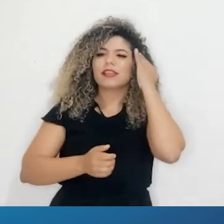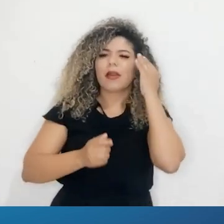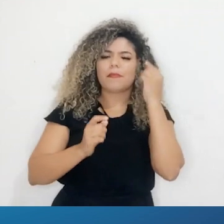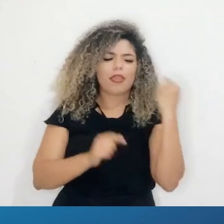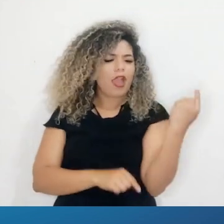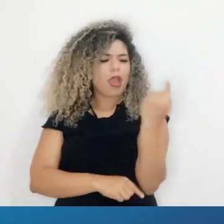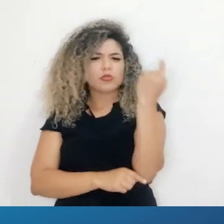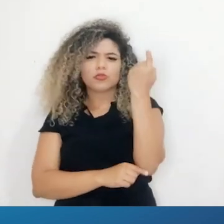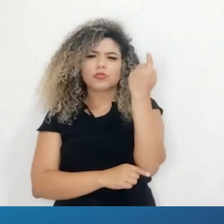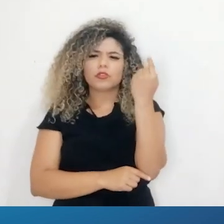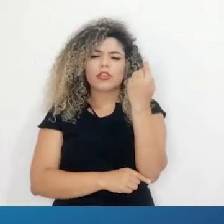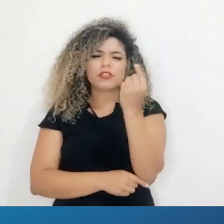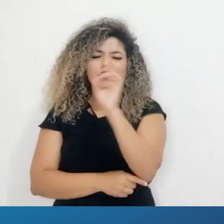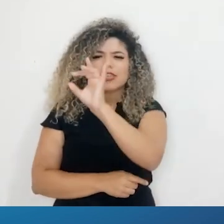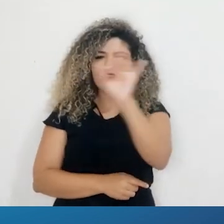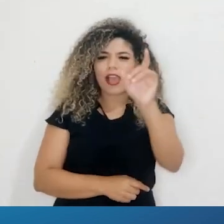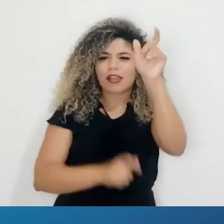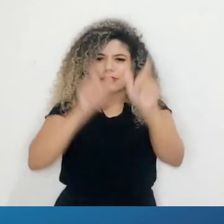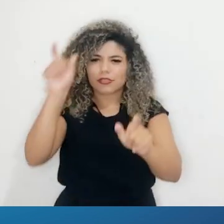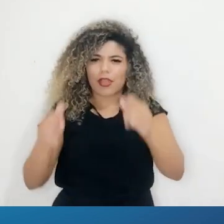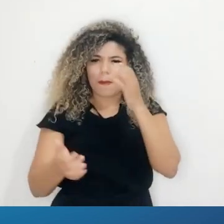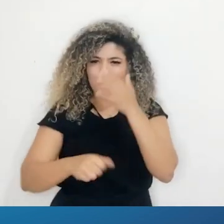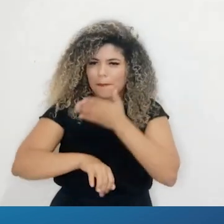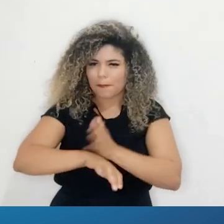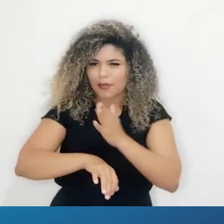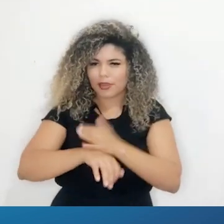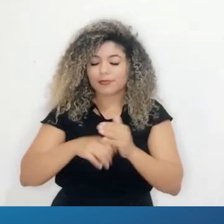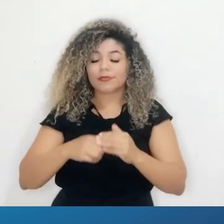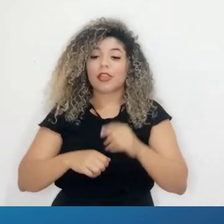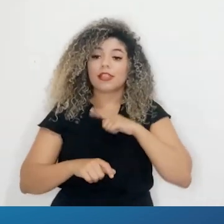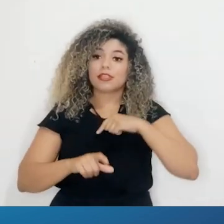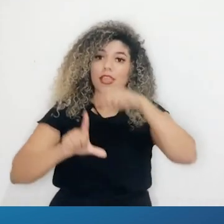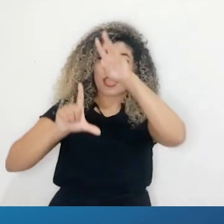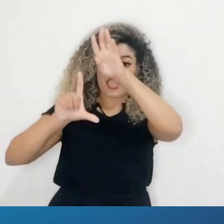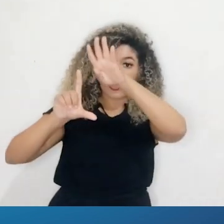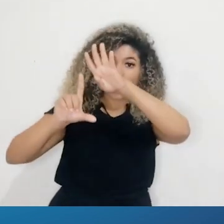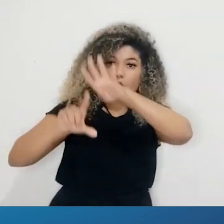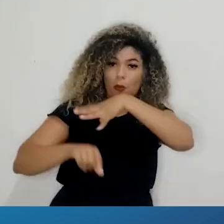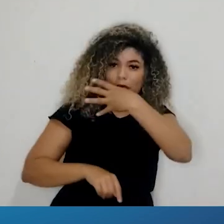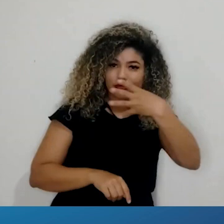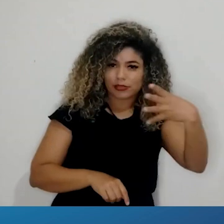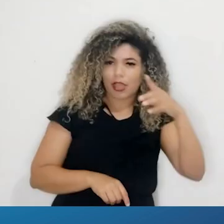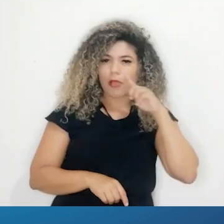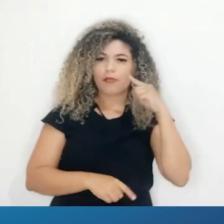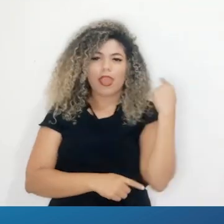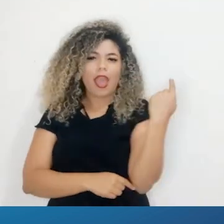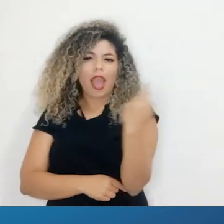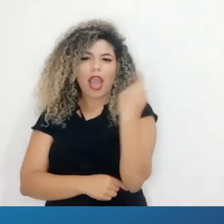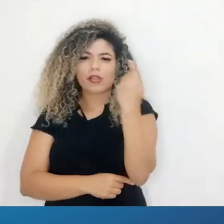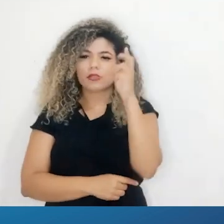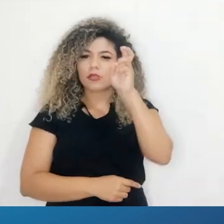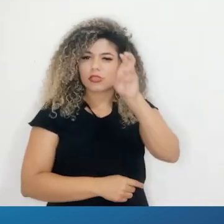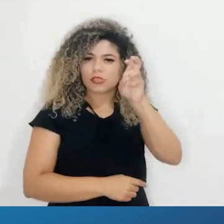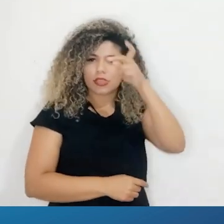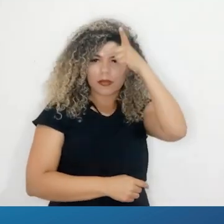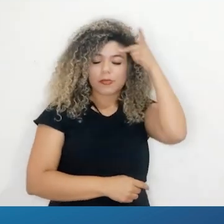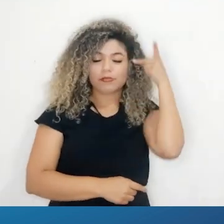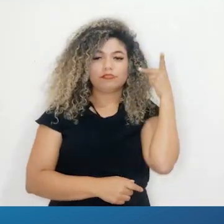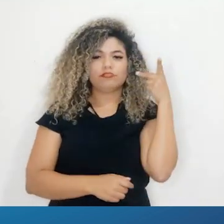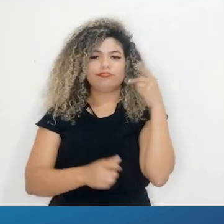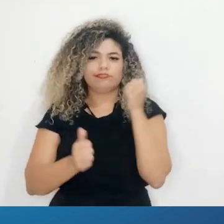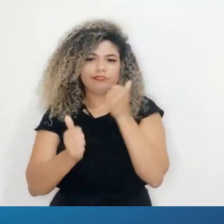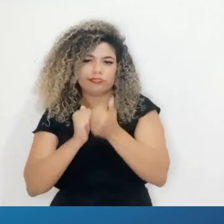jogadores de cada equipe temos aqui uma tabela que mostra a altura em metros dos cinco jogadores titulares de um time de